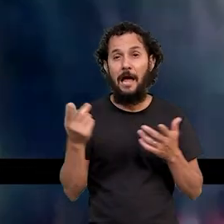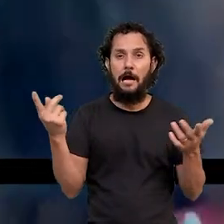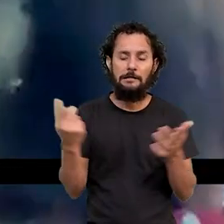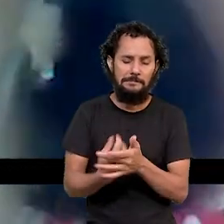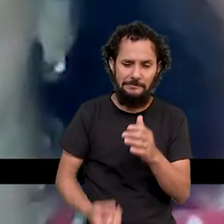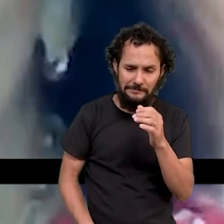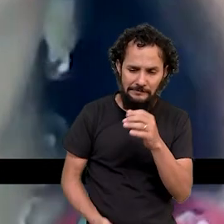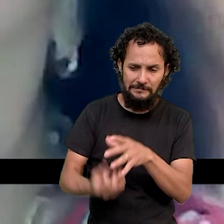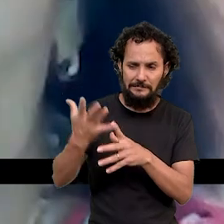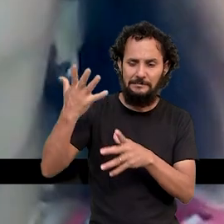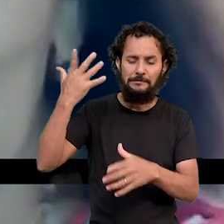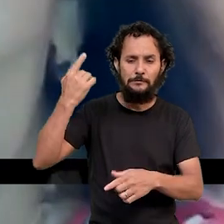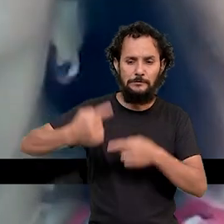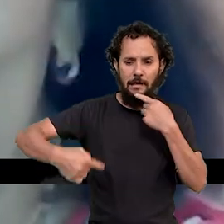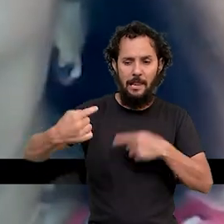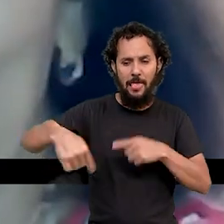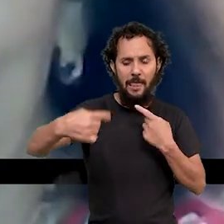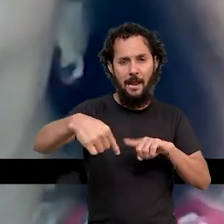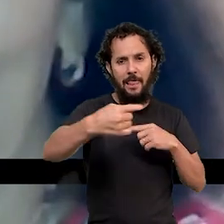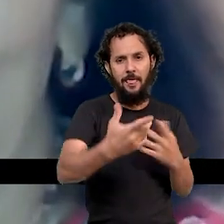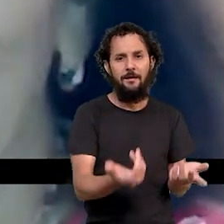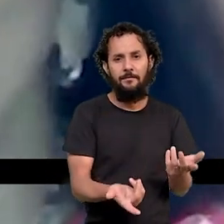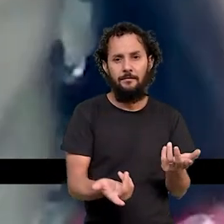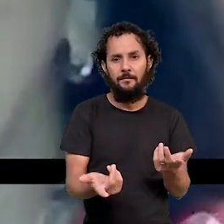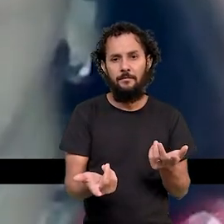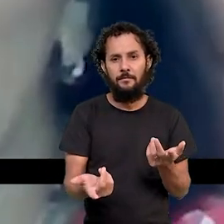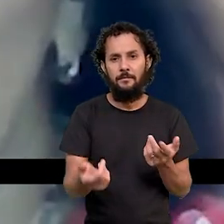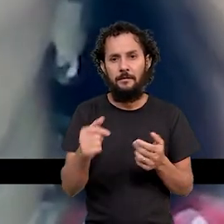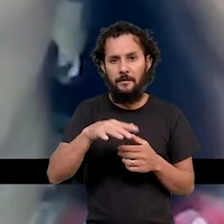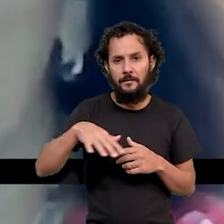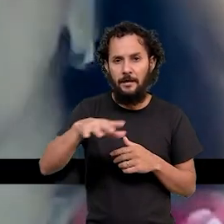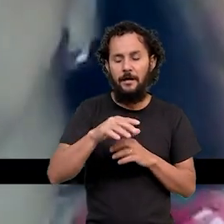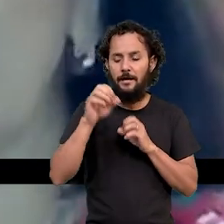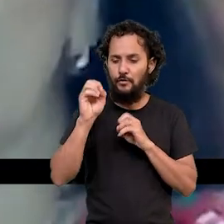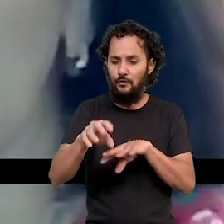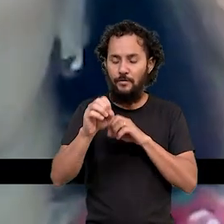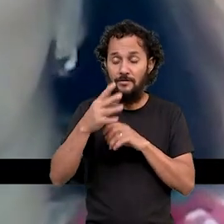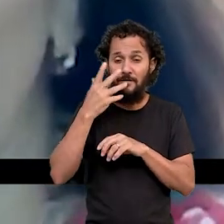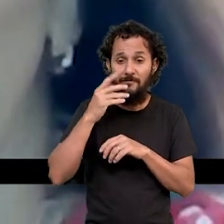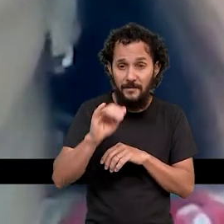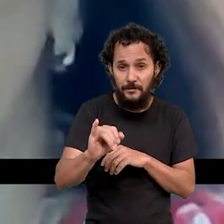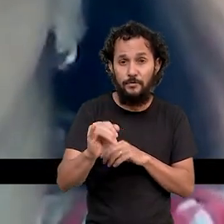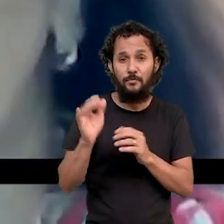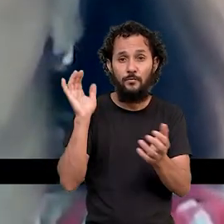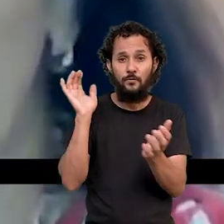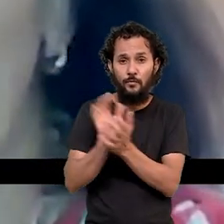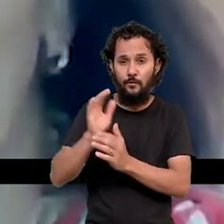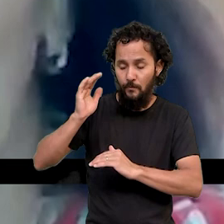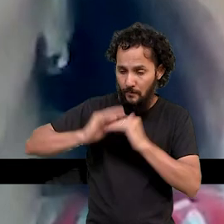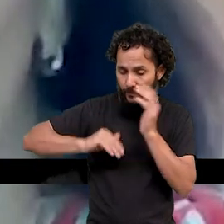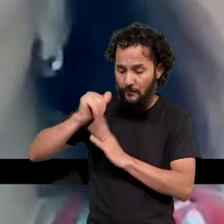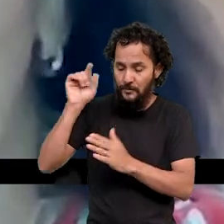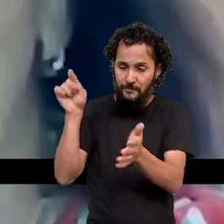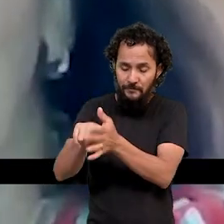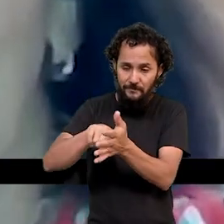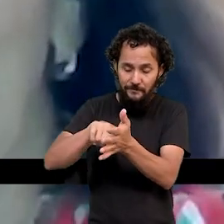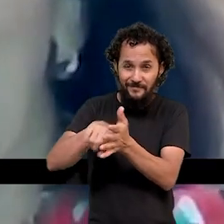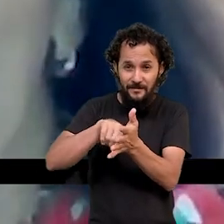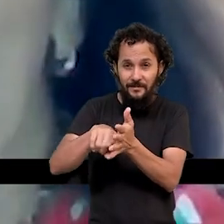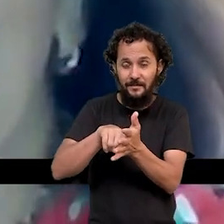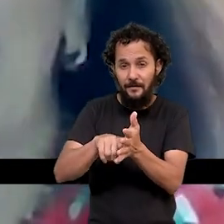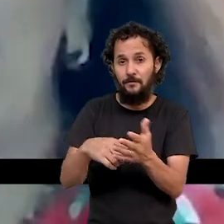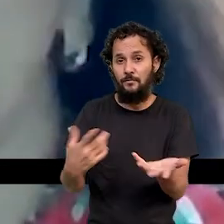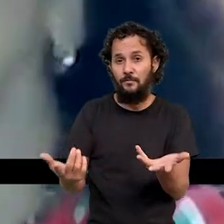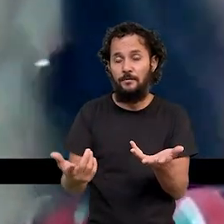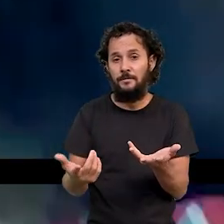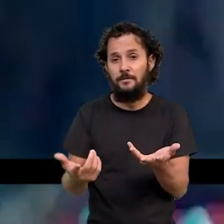Foram inúmeras discussões no âmbito da educação infantil, do grupo de pesquisadores,